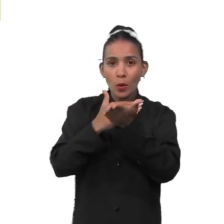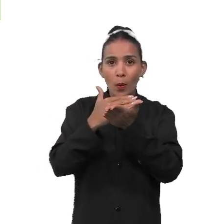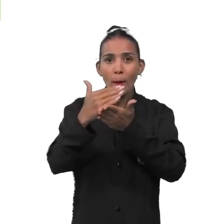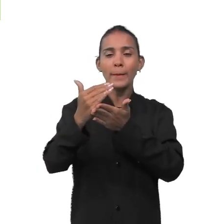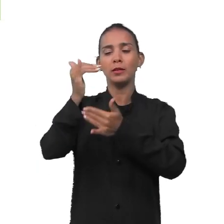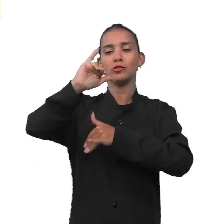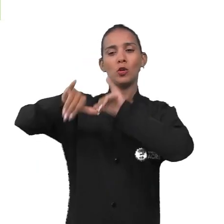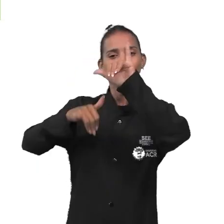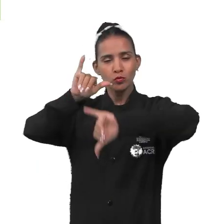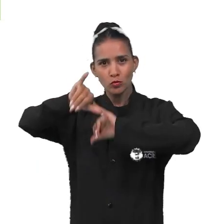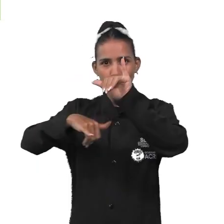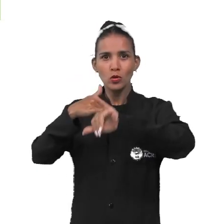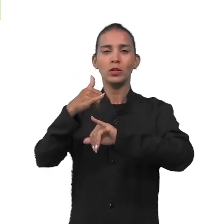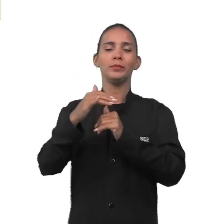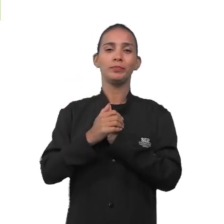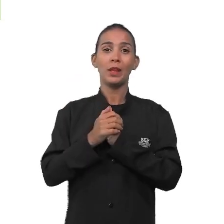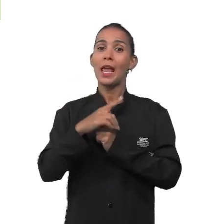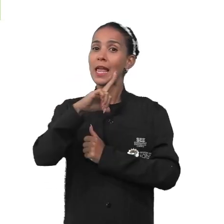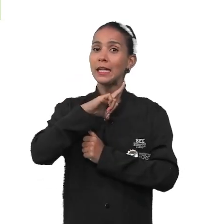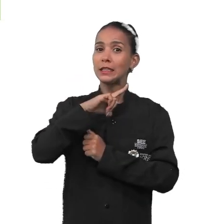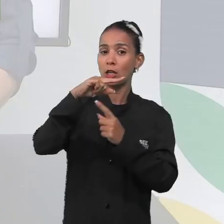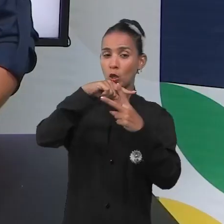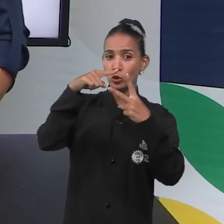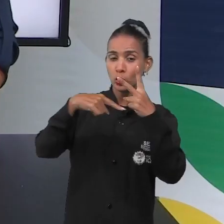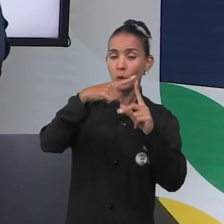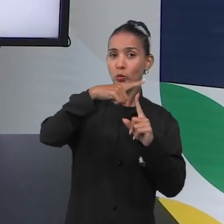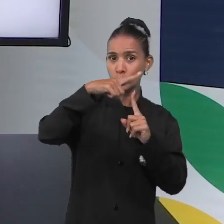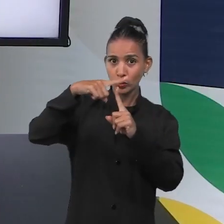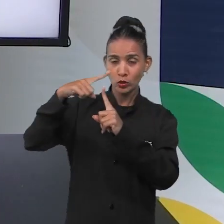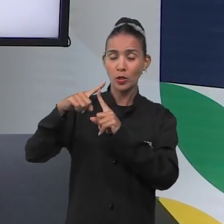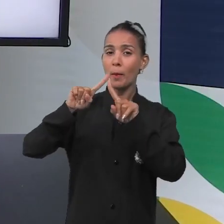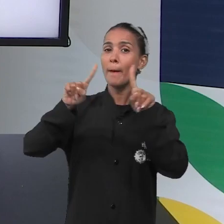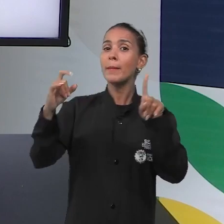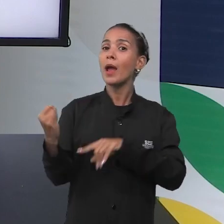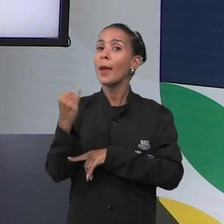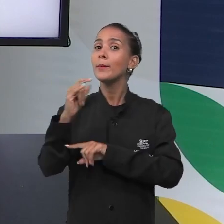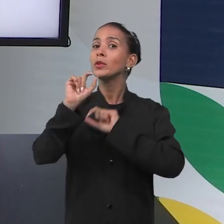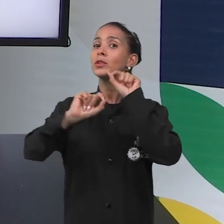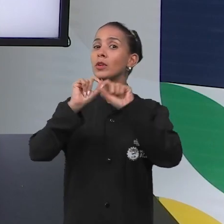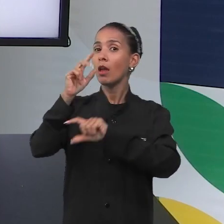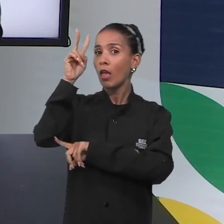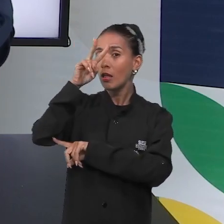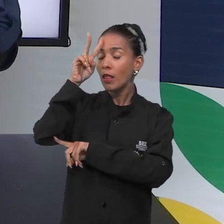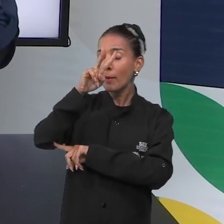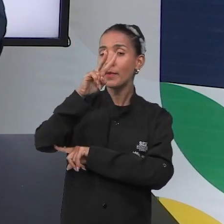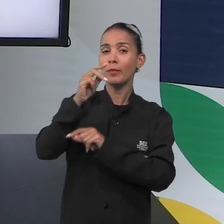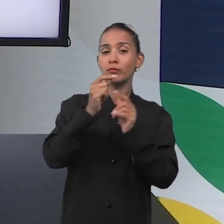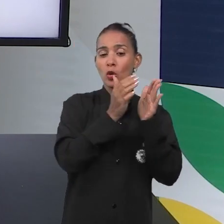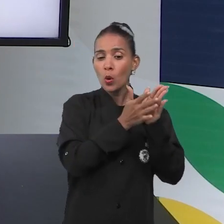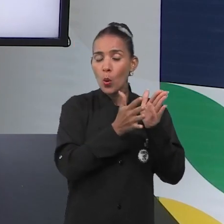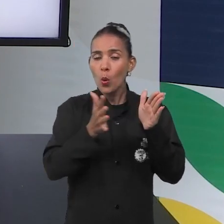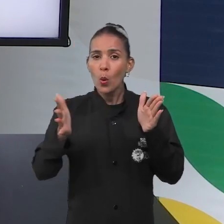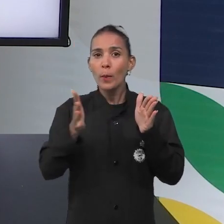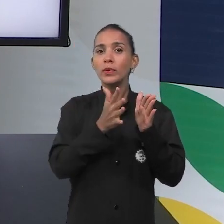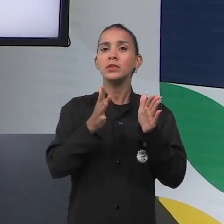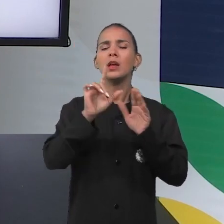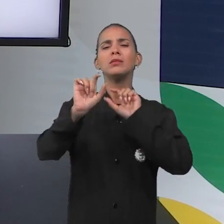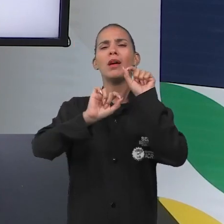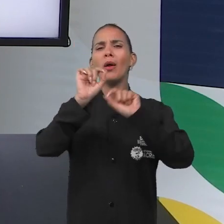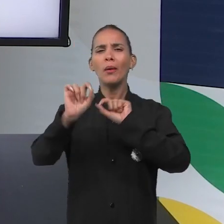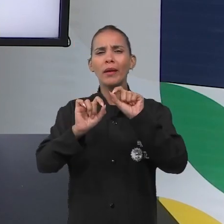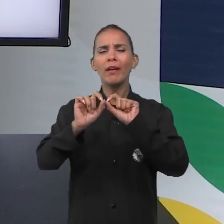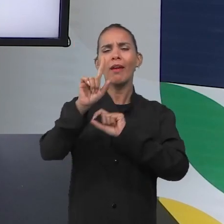nós temos duas reações. É importante nós lembrarmos que num processo eletrolítico nada mais é do que carga elétrica,